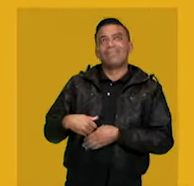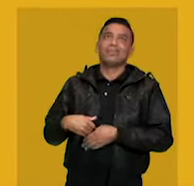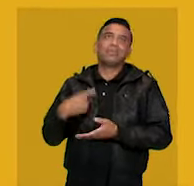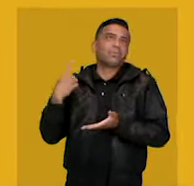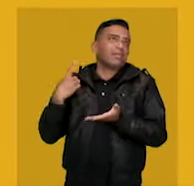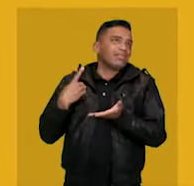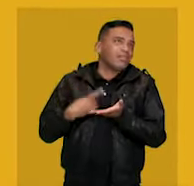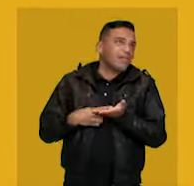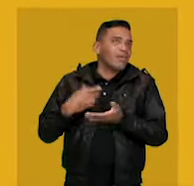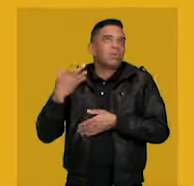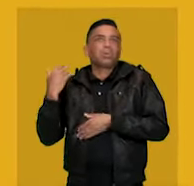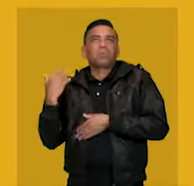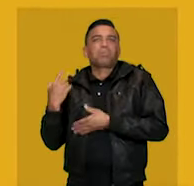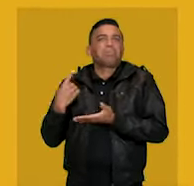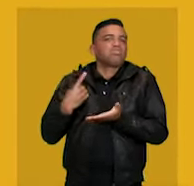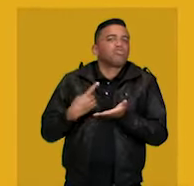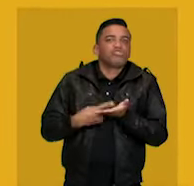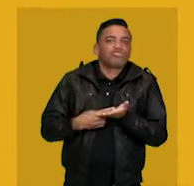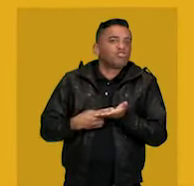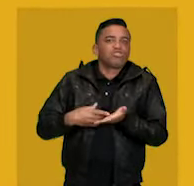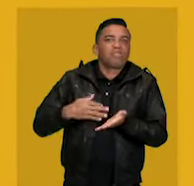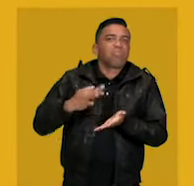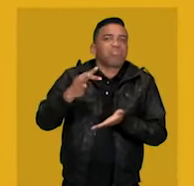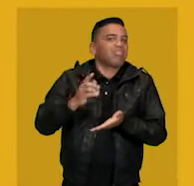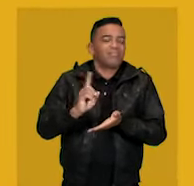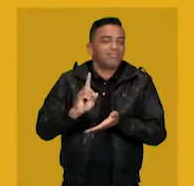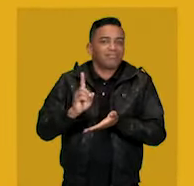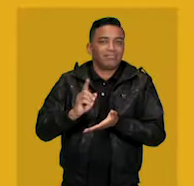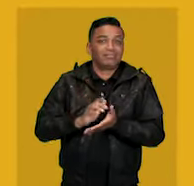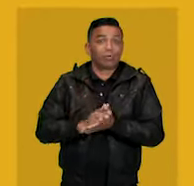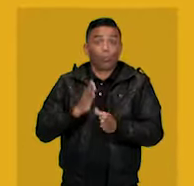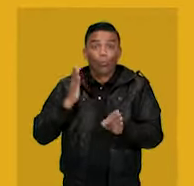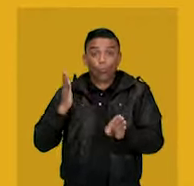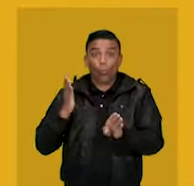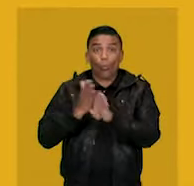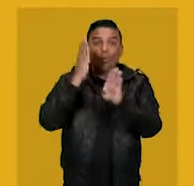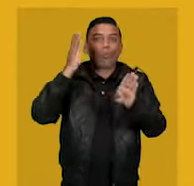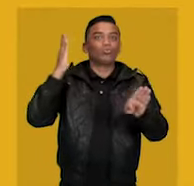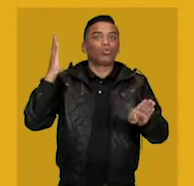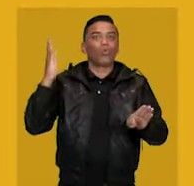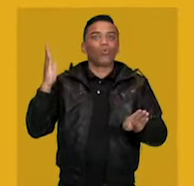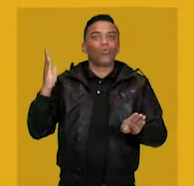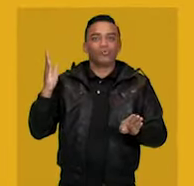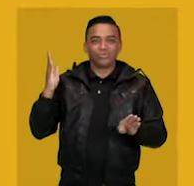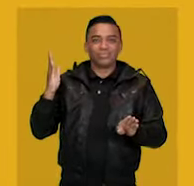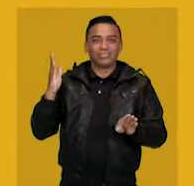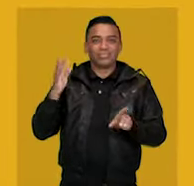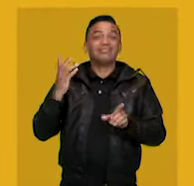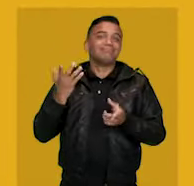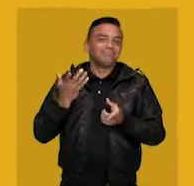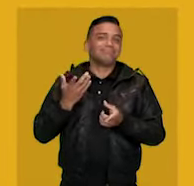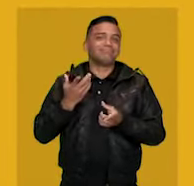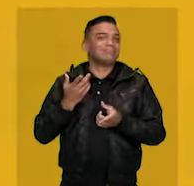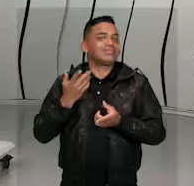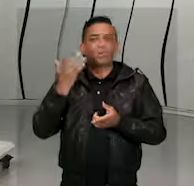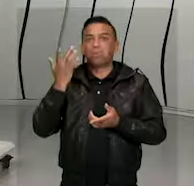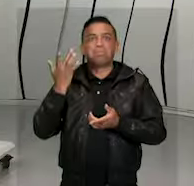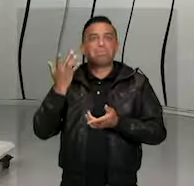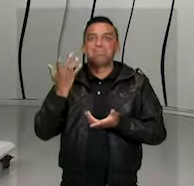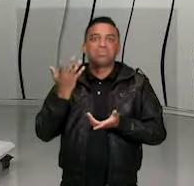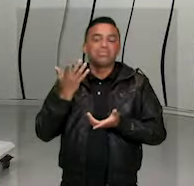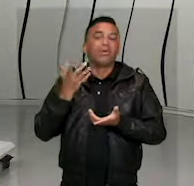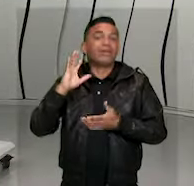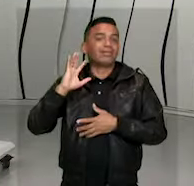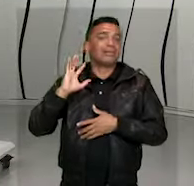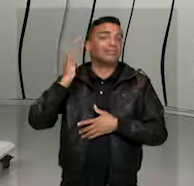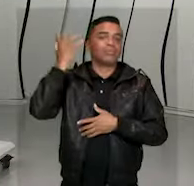prometia, não, prometeu. Então acabou, prometeu. Encontrou. Ele encontrou, ele não encontrava, não. É uma ação do.